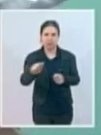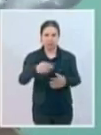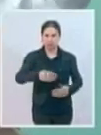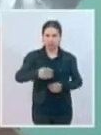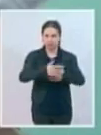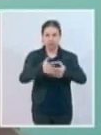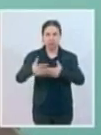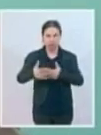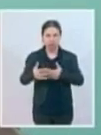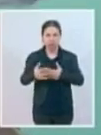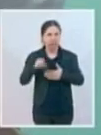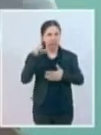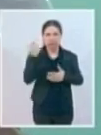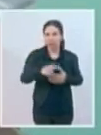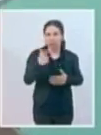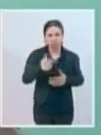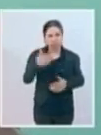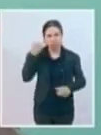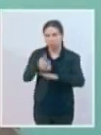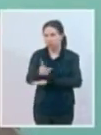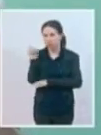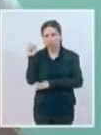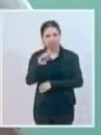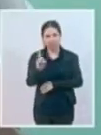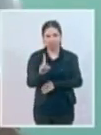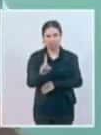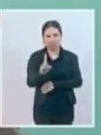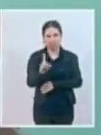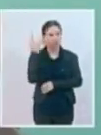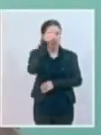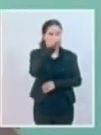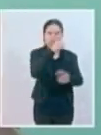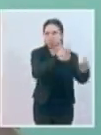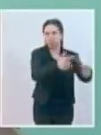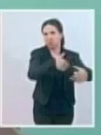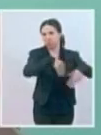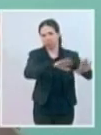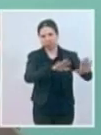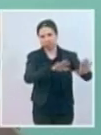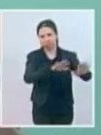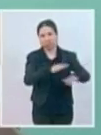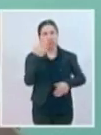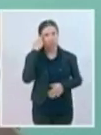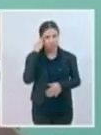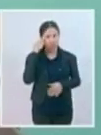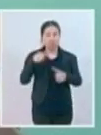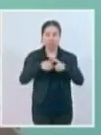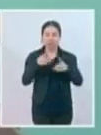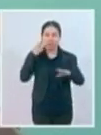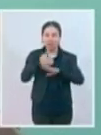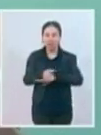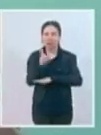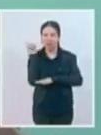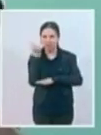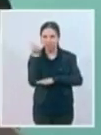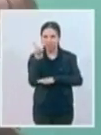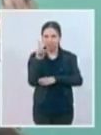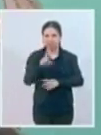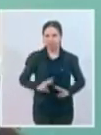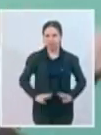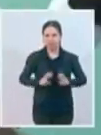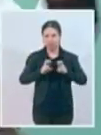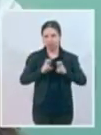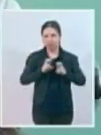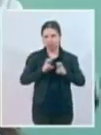ele vai para o UAI, ele vai para a medicina, ele vai para onde for, hospital municipal, mas o ingresso dele lá no hospital do câncer depende da